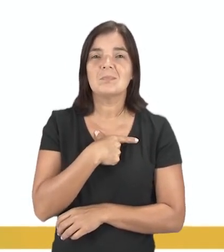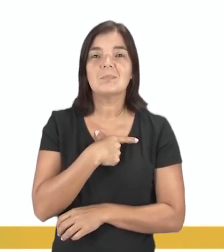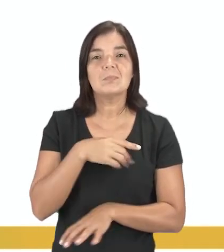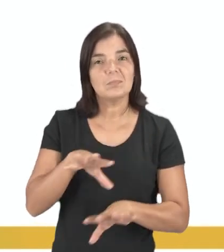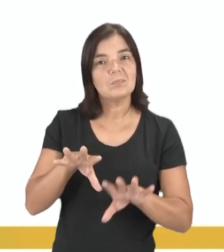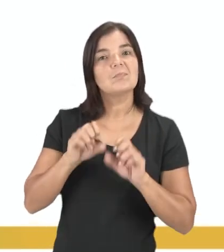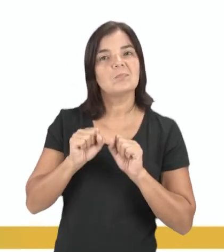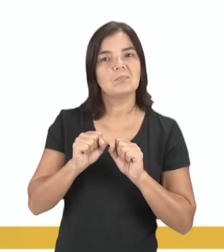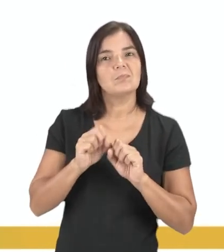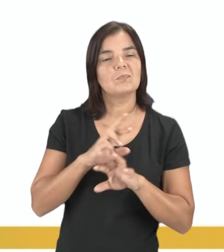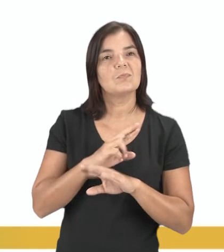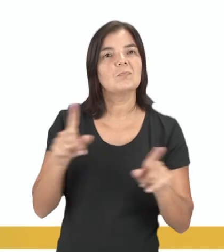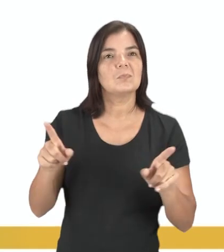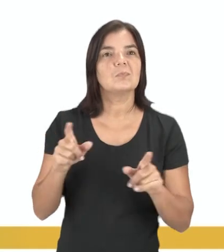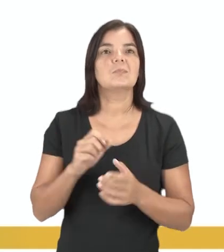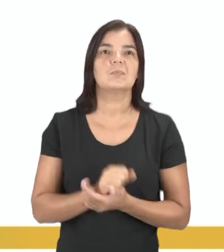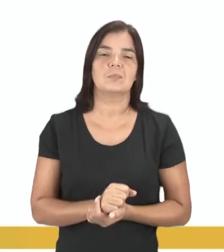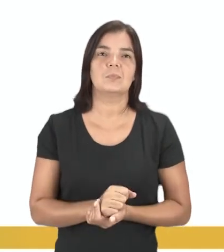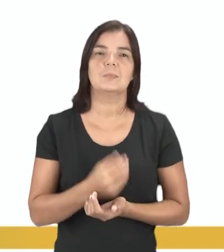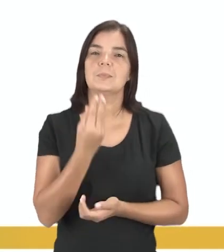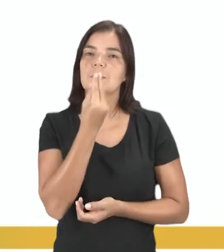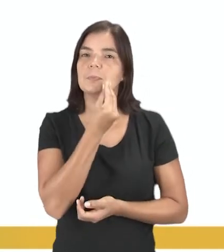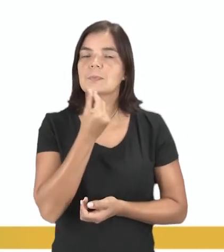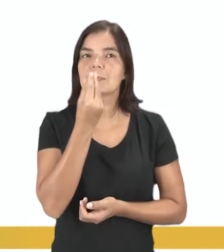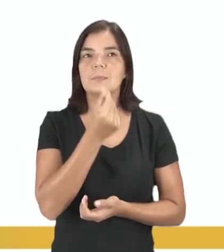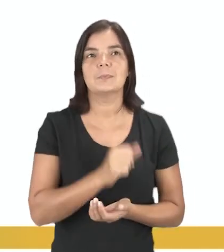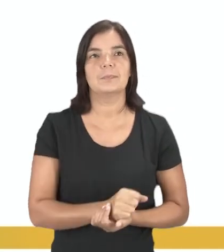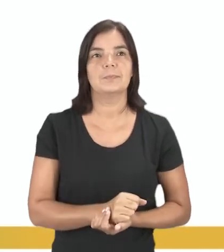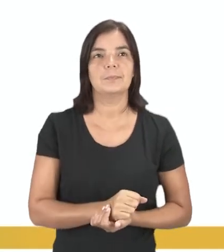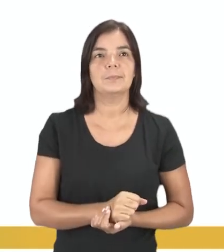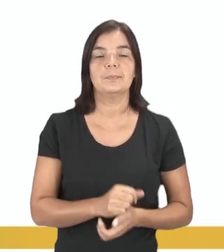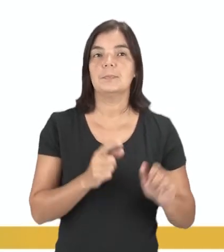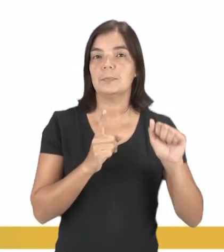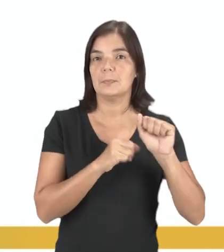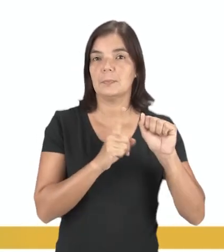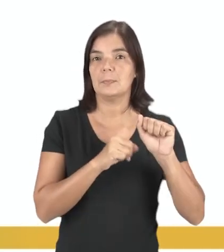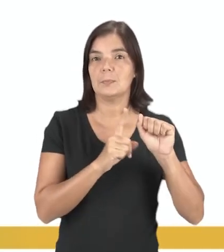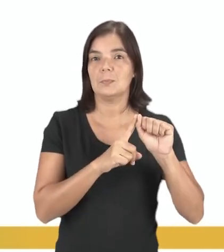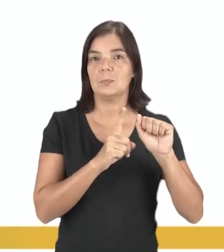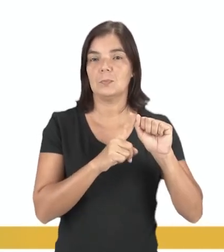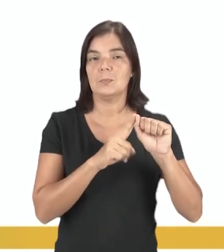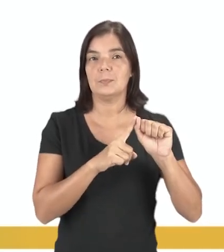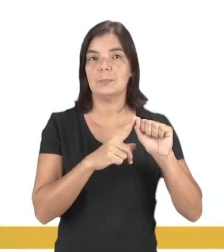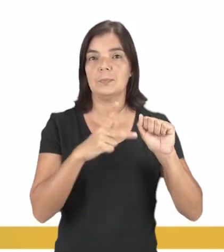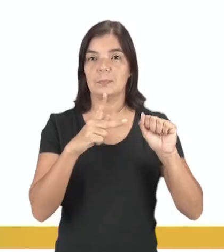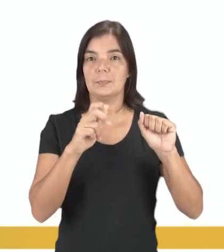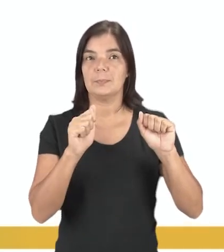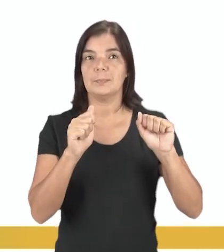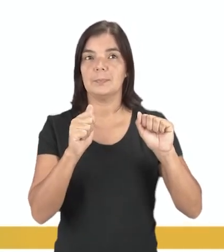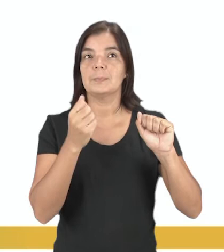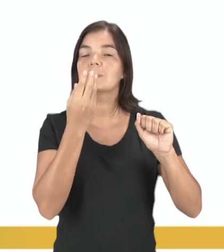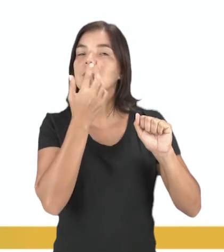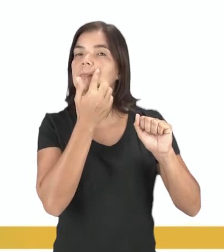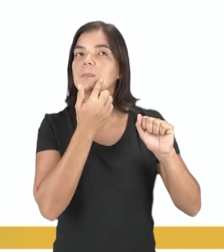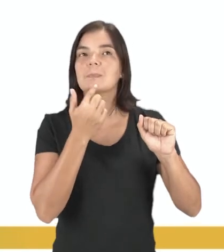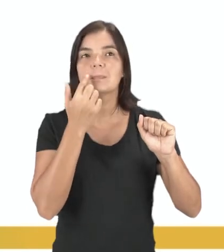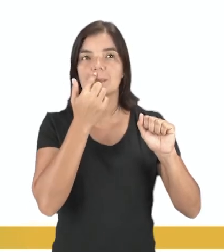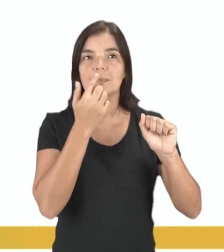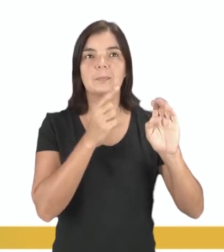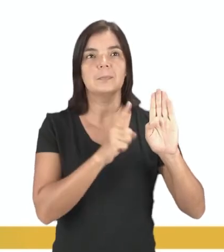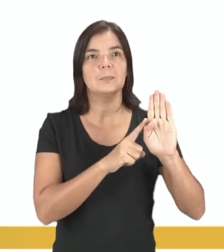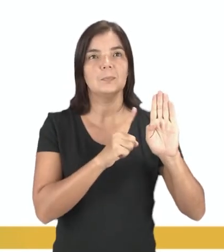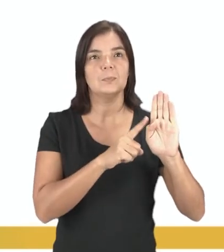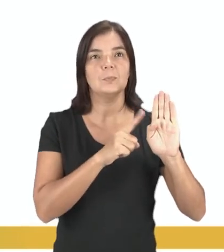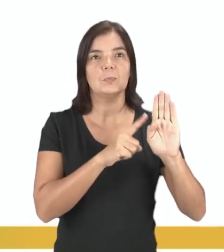de receber diferentes sabores. Então, na primeira, nós temos o paladar. Na